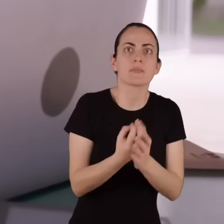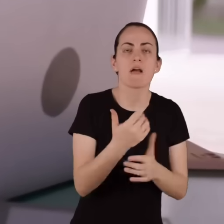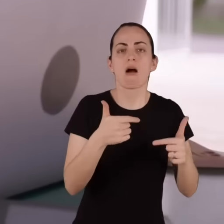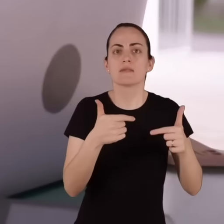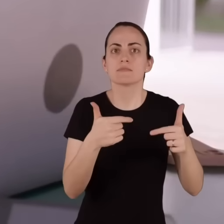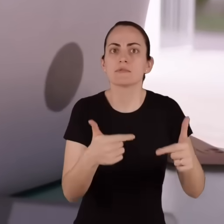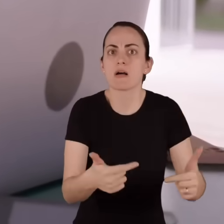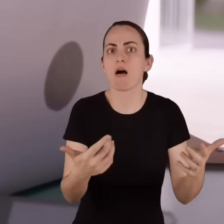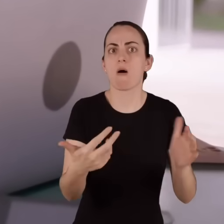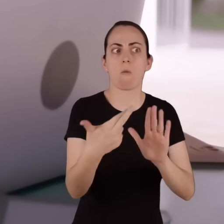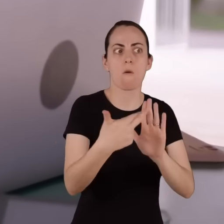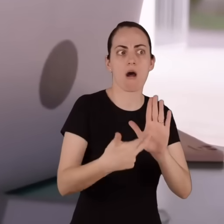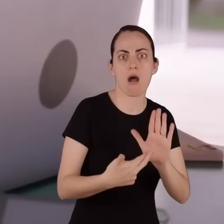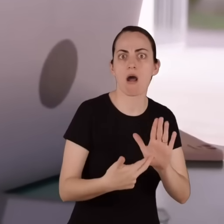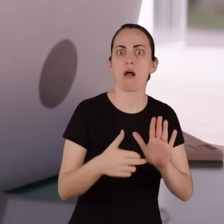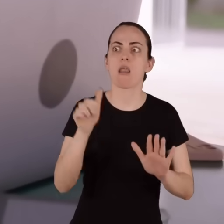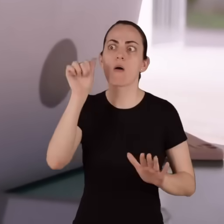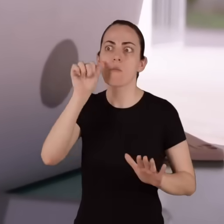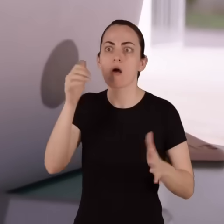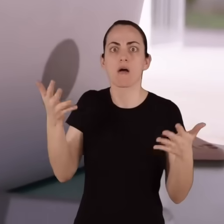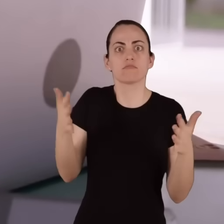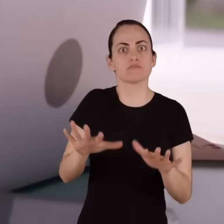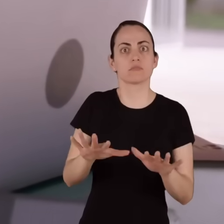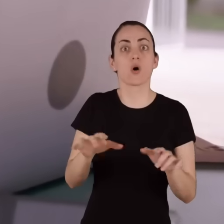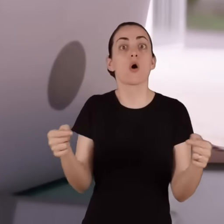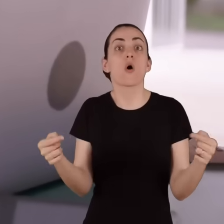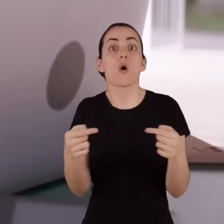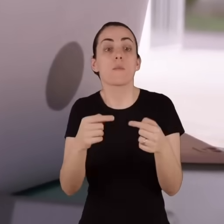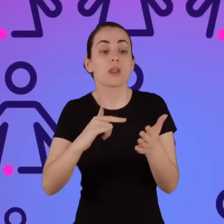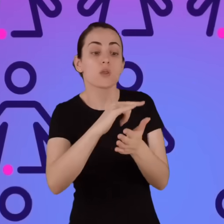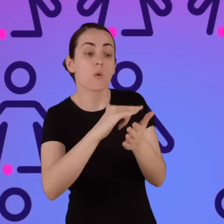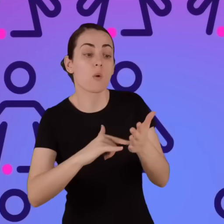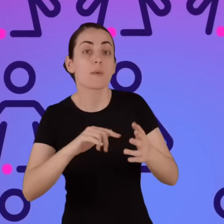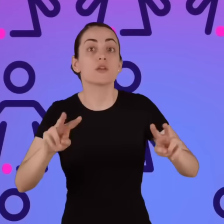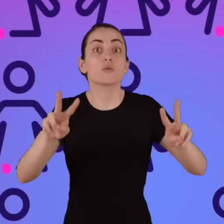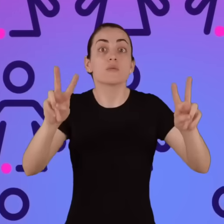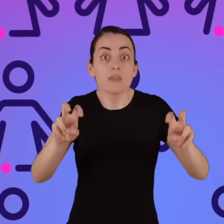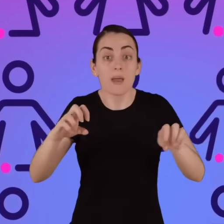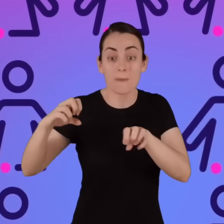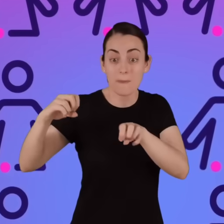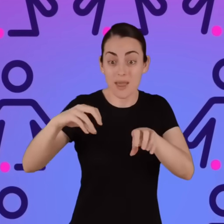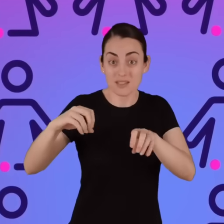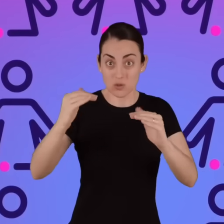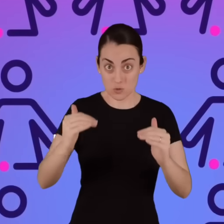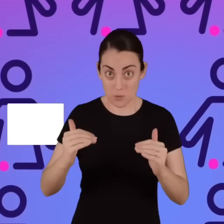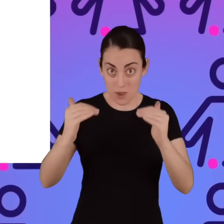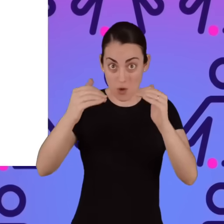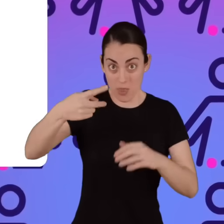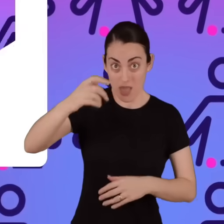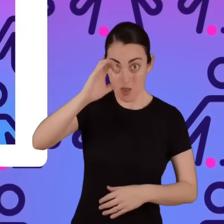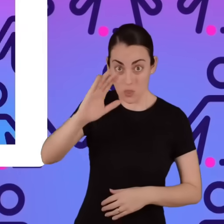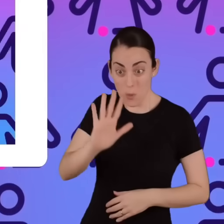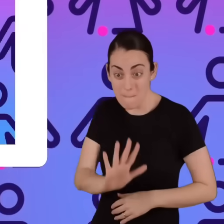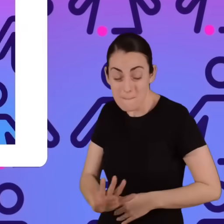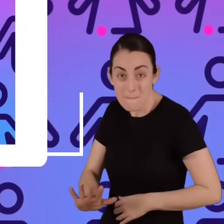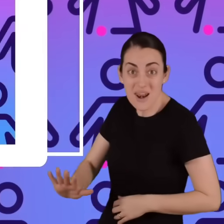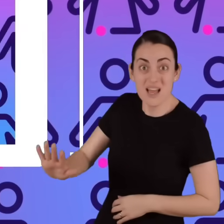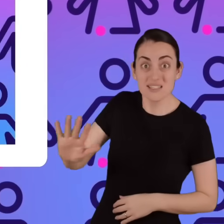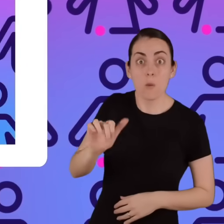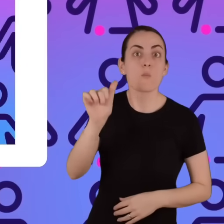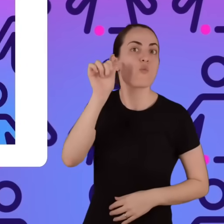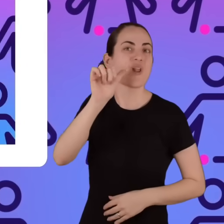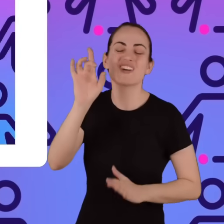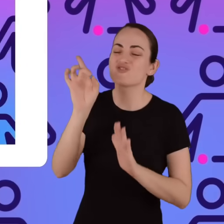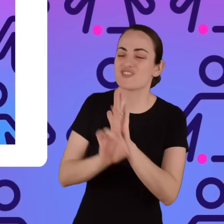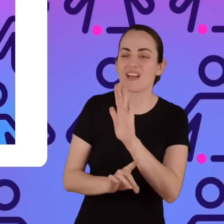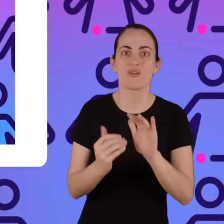políticas inovadoras para a equidade e inclusão, em linha com o marco referencial para a igualdade de gênero e instituições